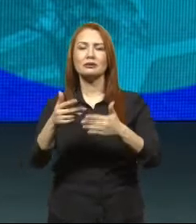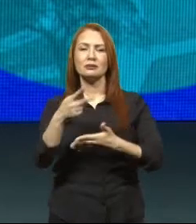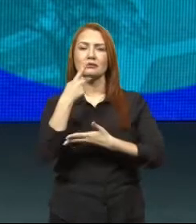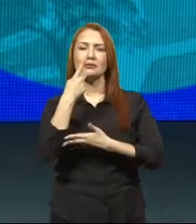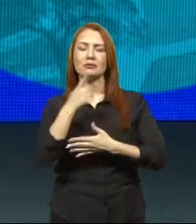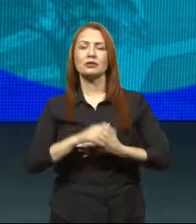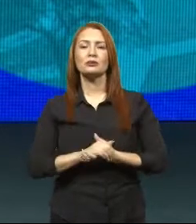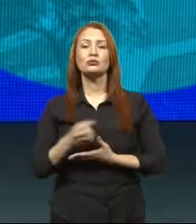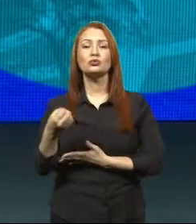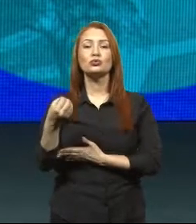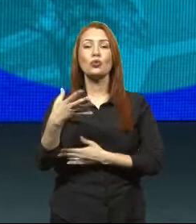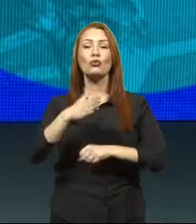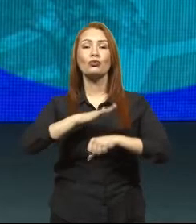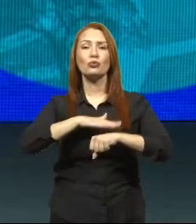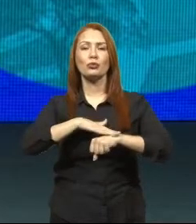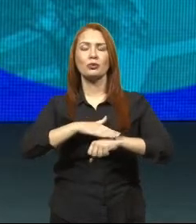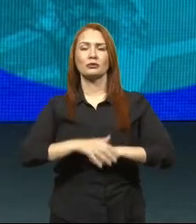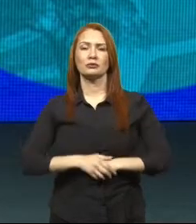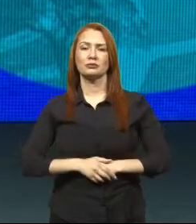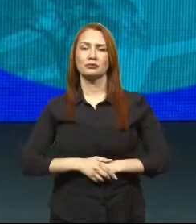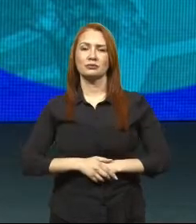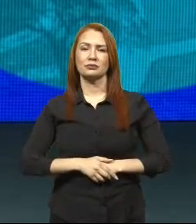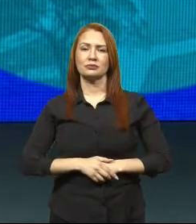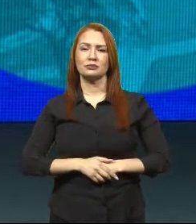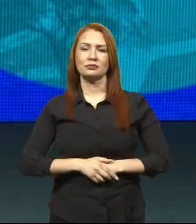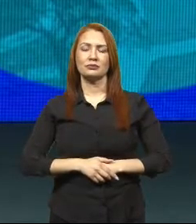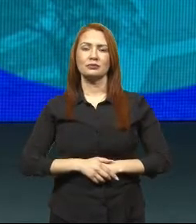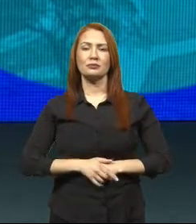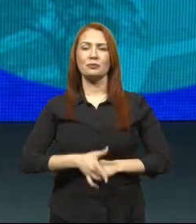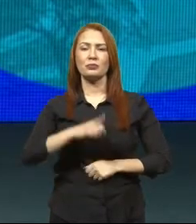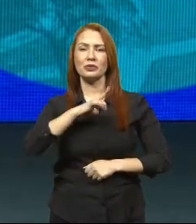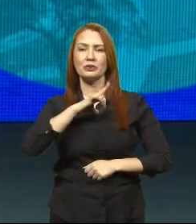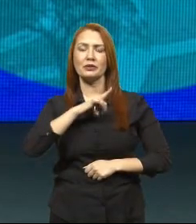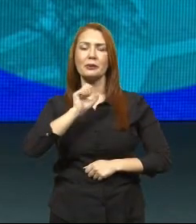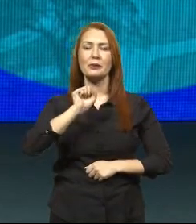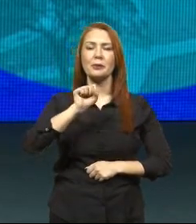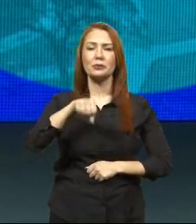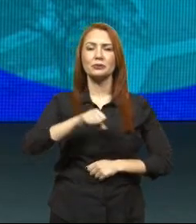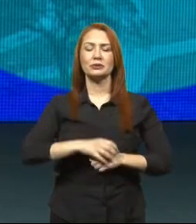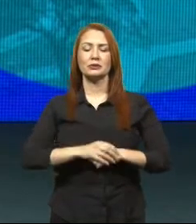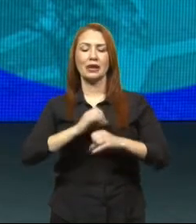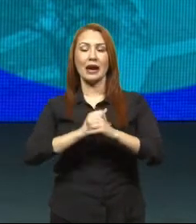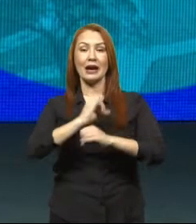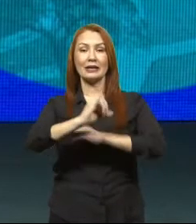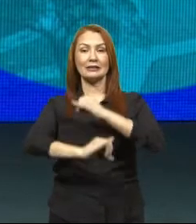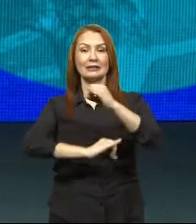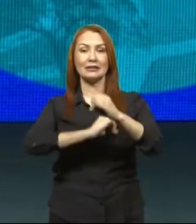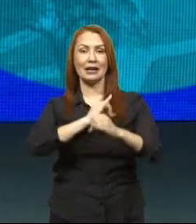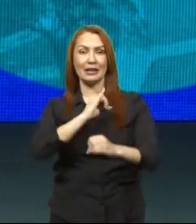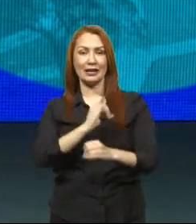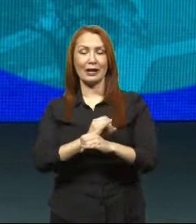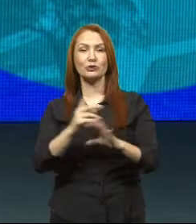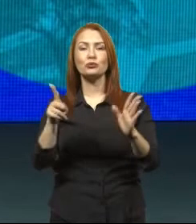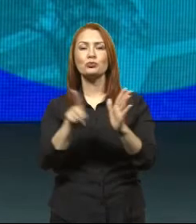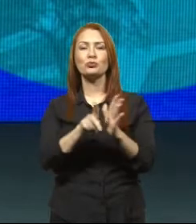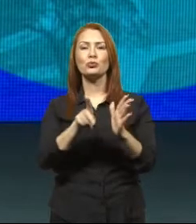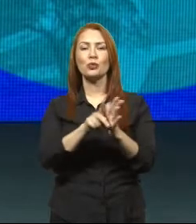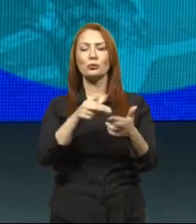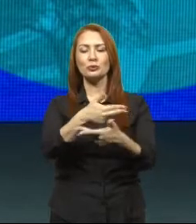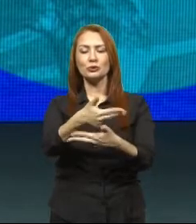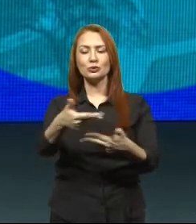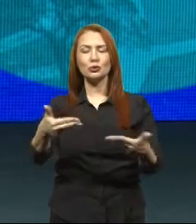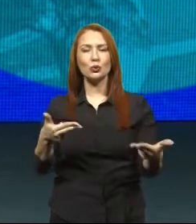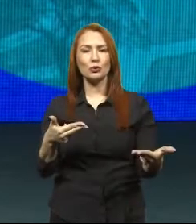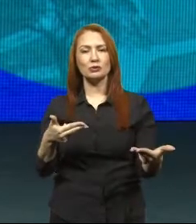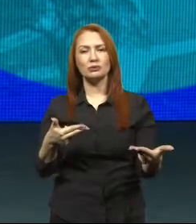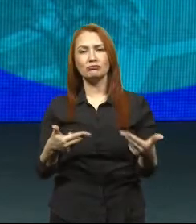novo momento onde teremos a chamada internet das coisas. Essa internet das